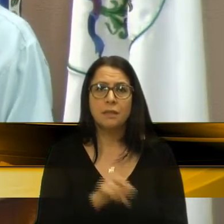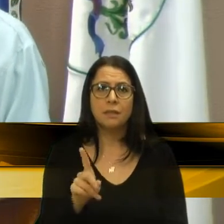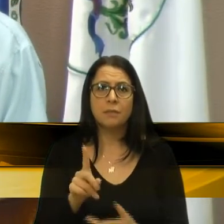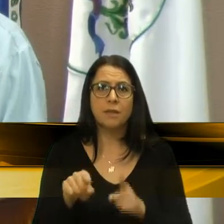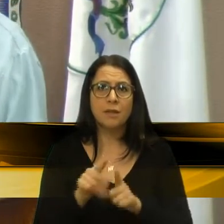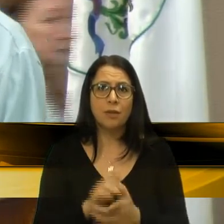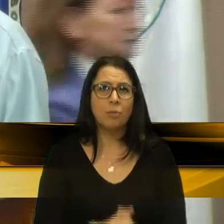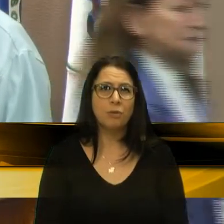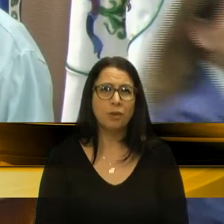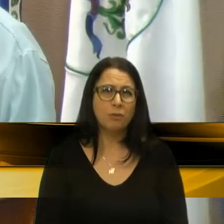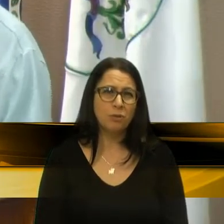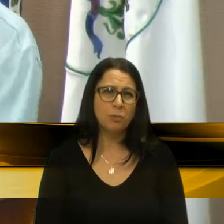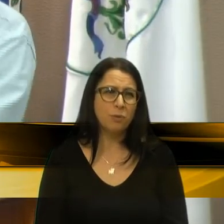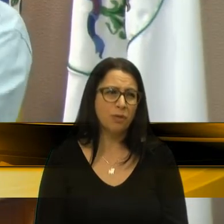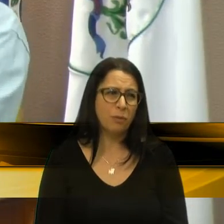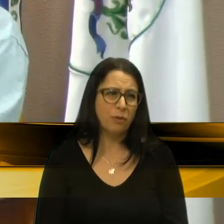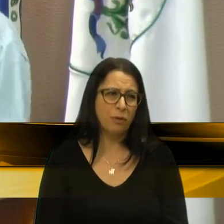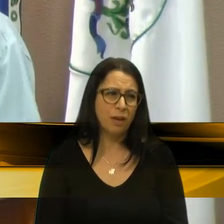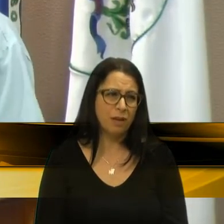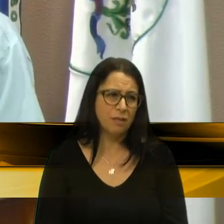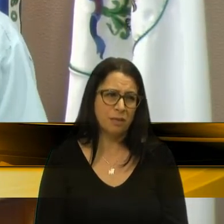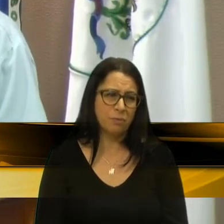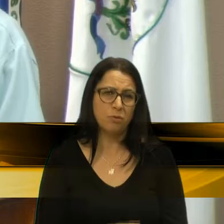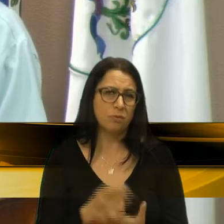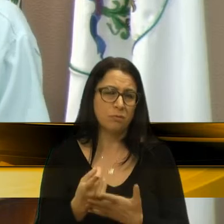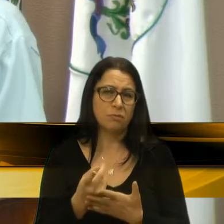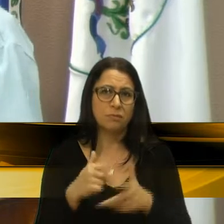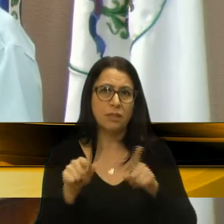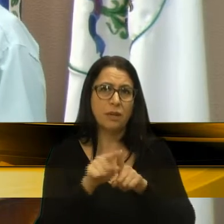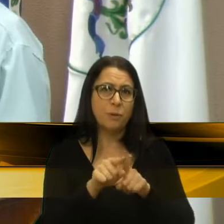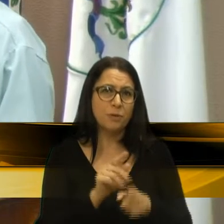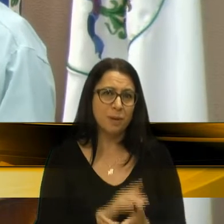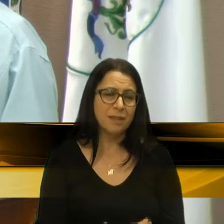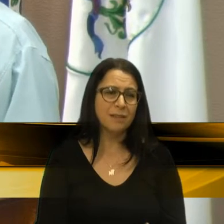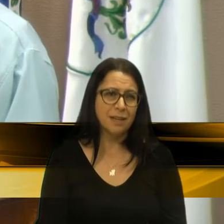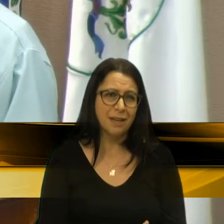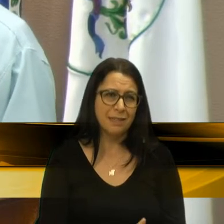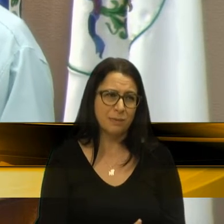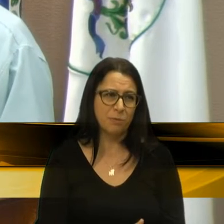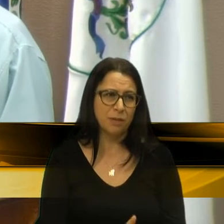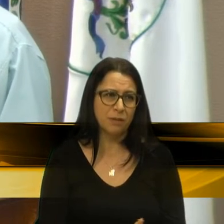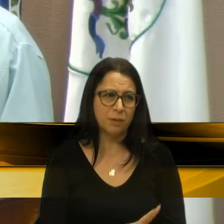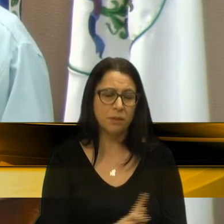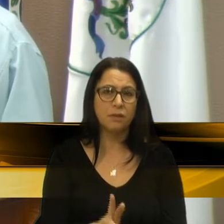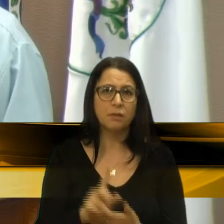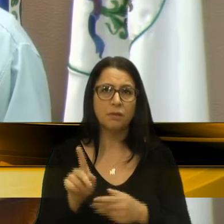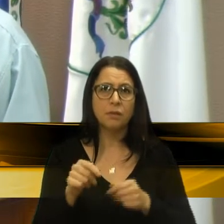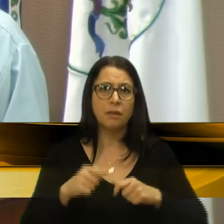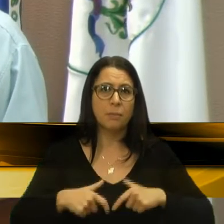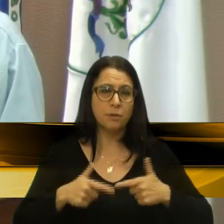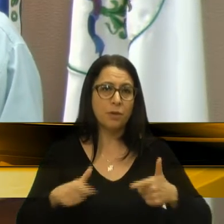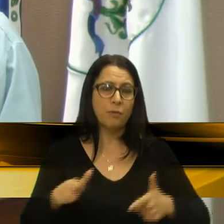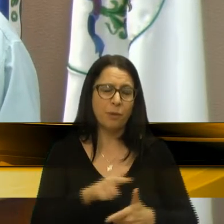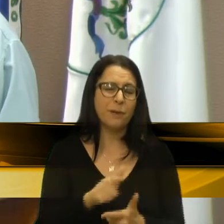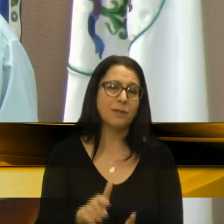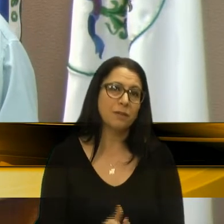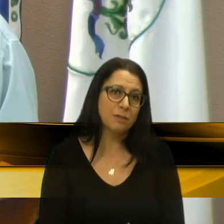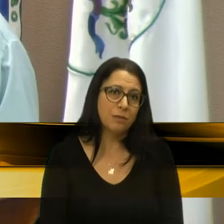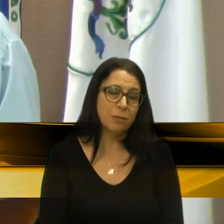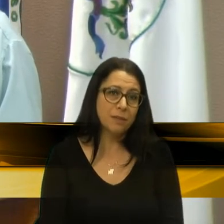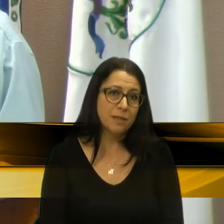com a avançar a gente sabe que em dia teve muitas ações é sempre bom reforçar